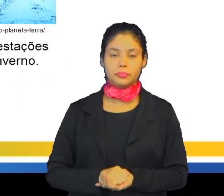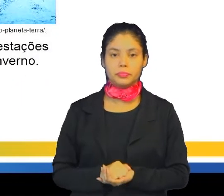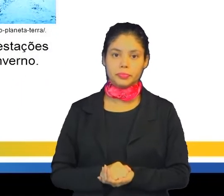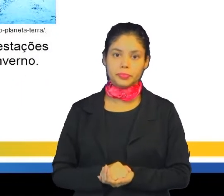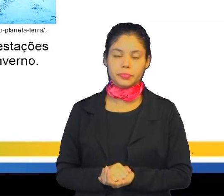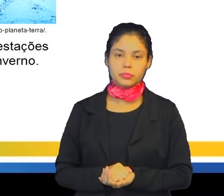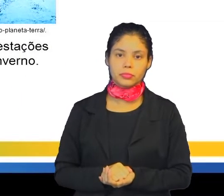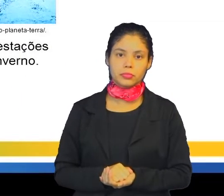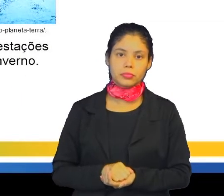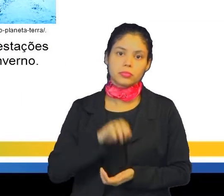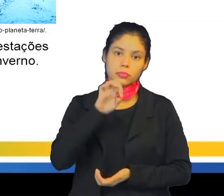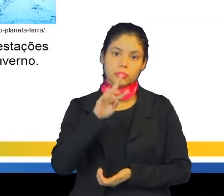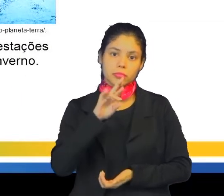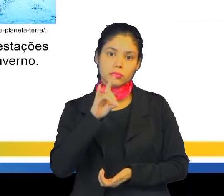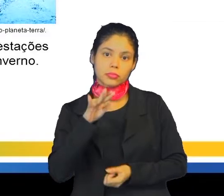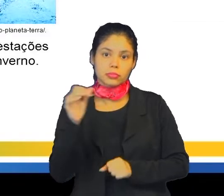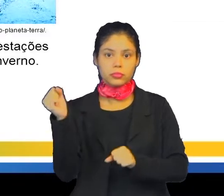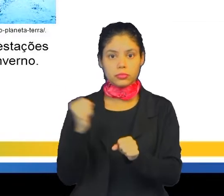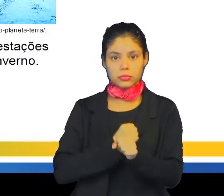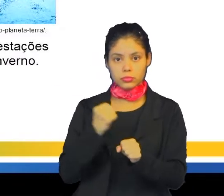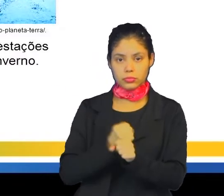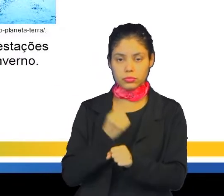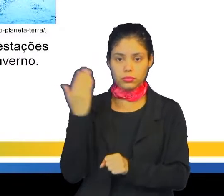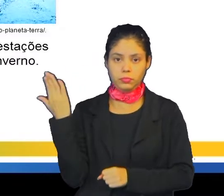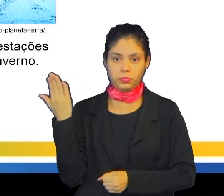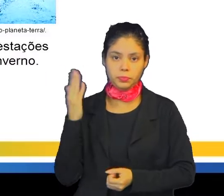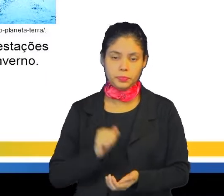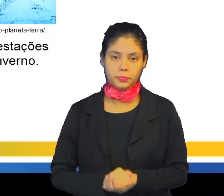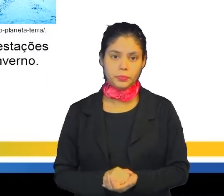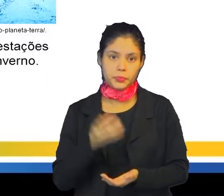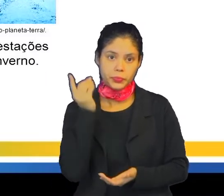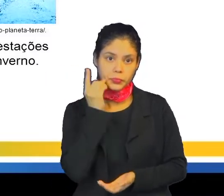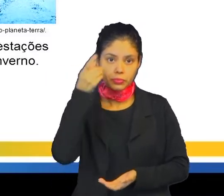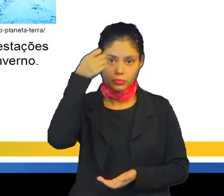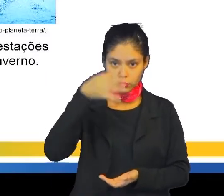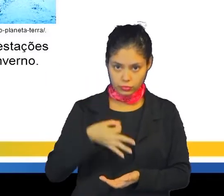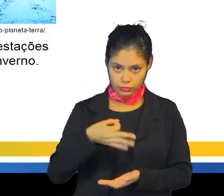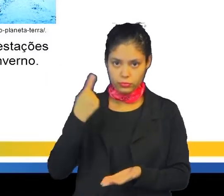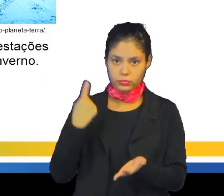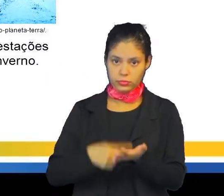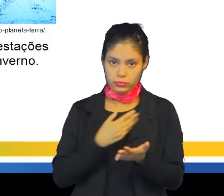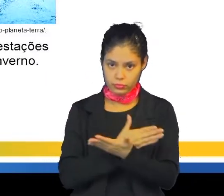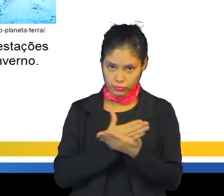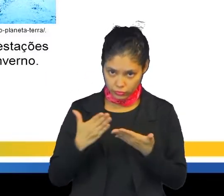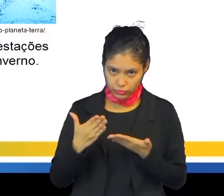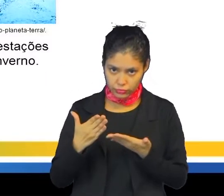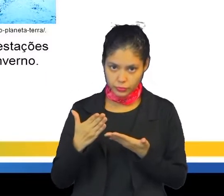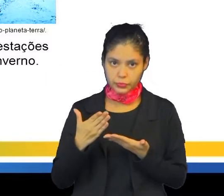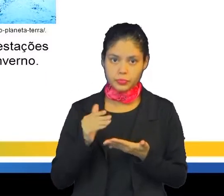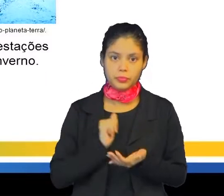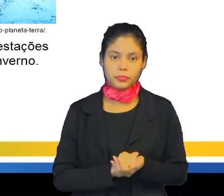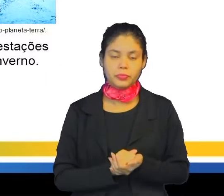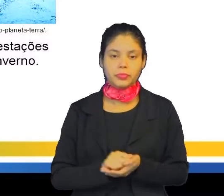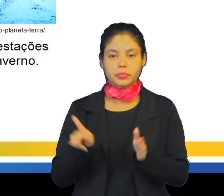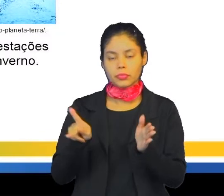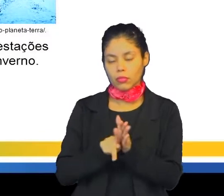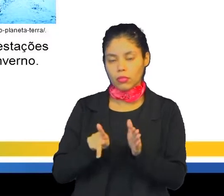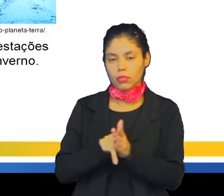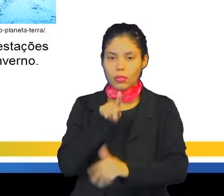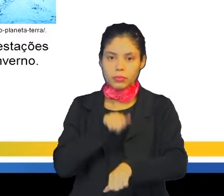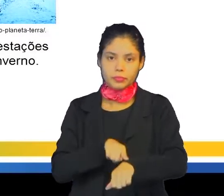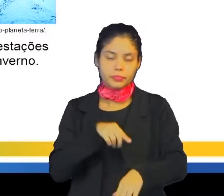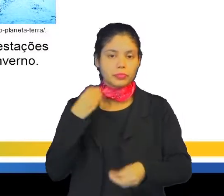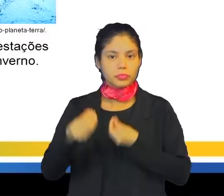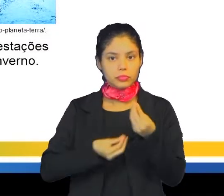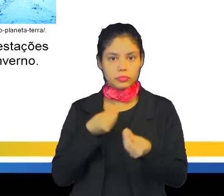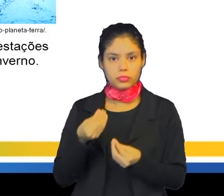casa aí nós temos as estações do ano e as datas que marcam o início das estações do ano determinam